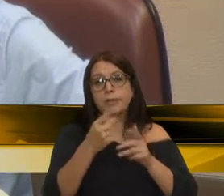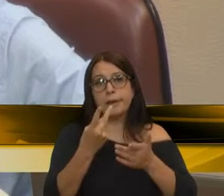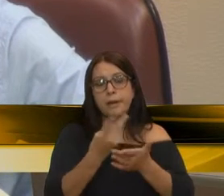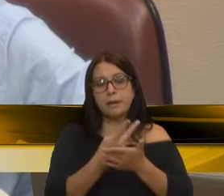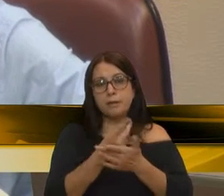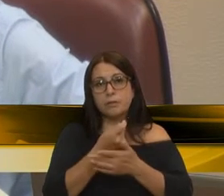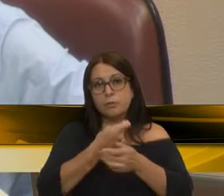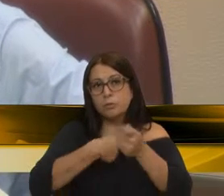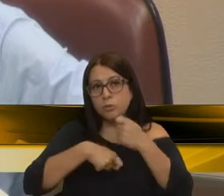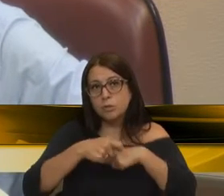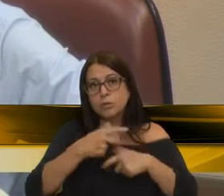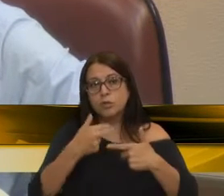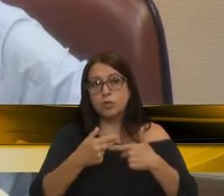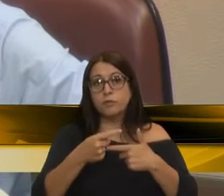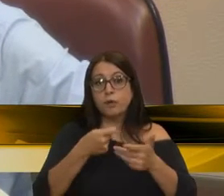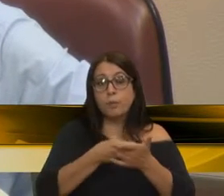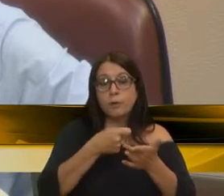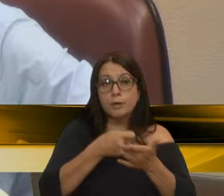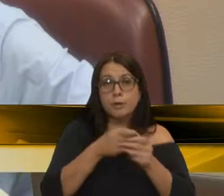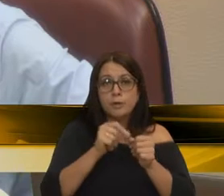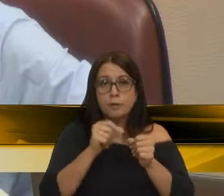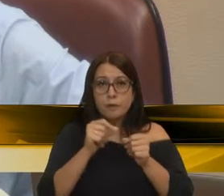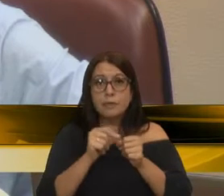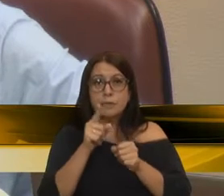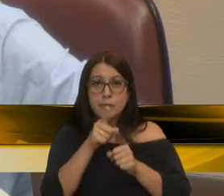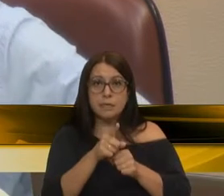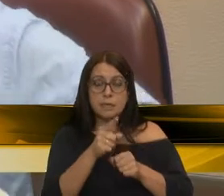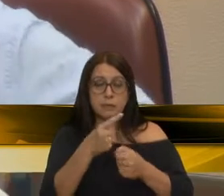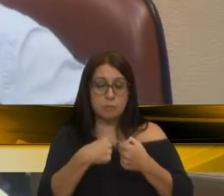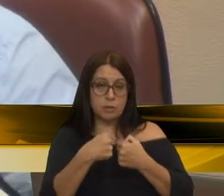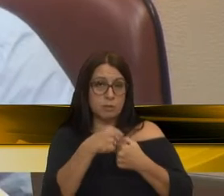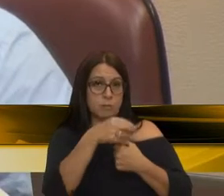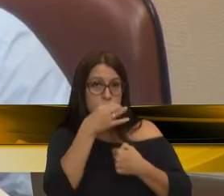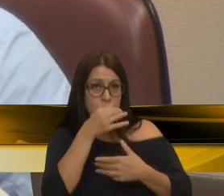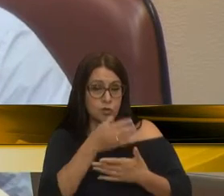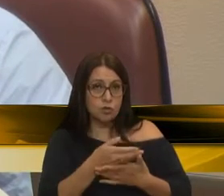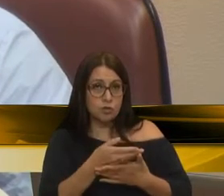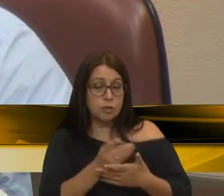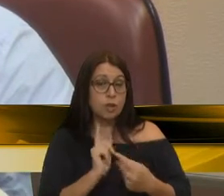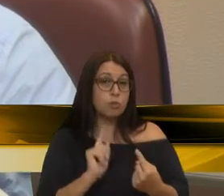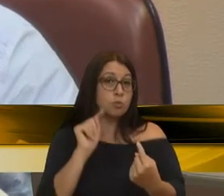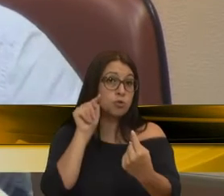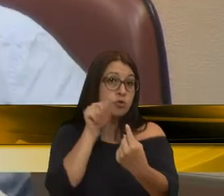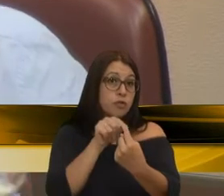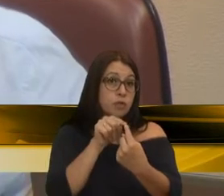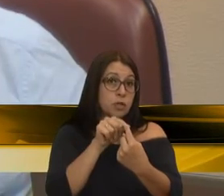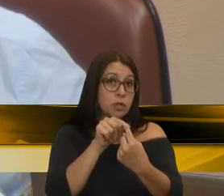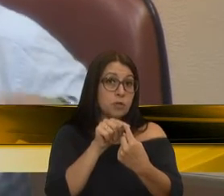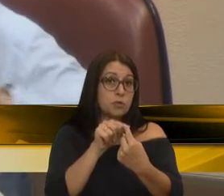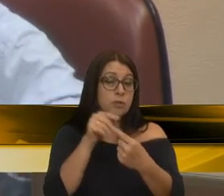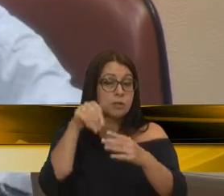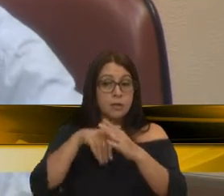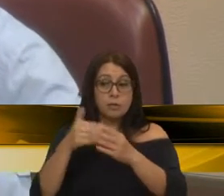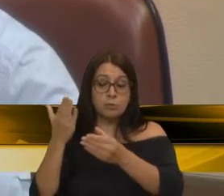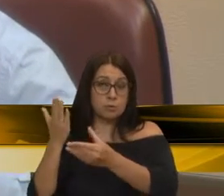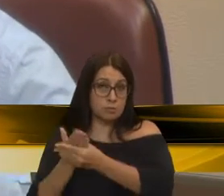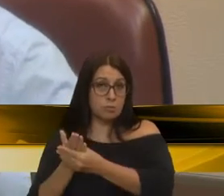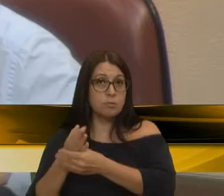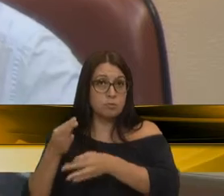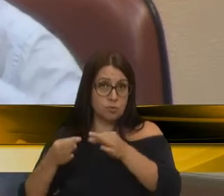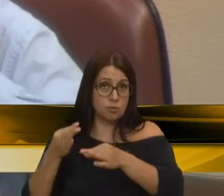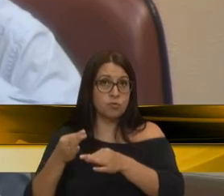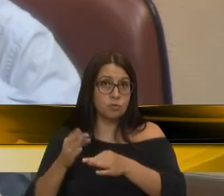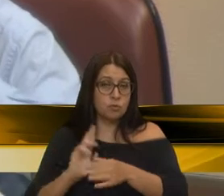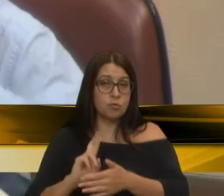com ação de obrigação de fazer em face do município de caxias do sul objetivando liminarmente a